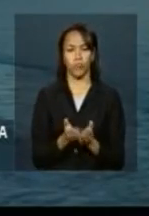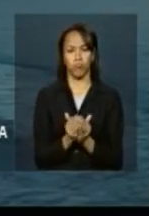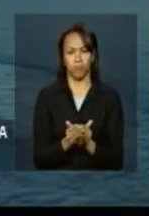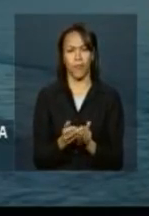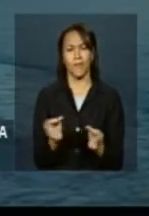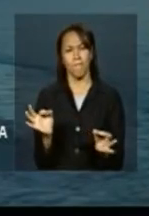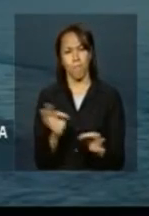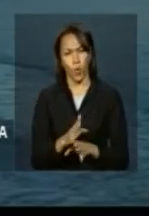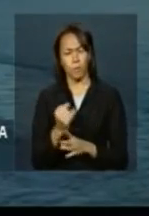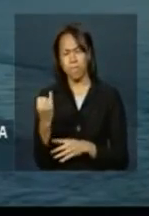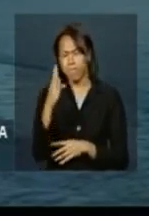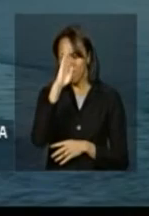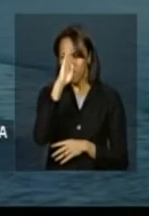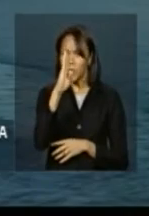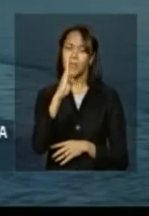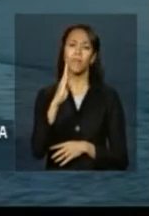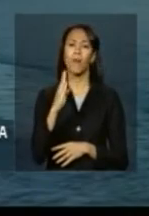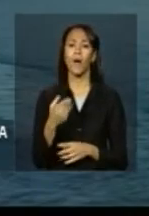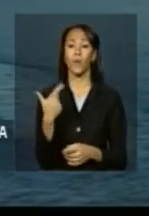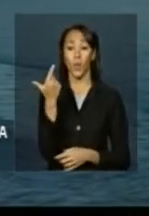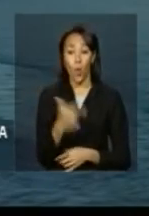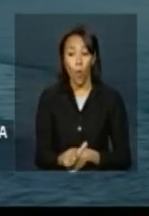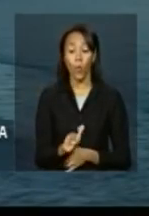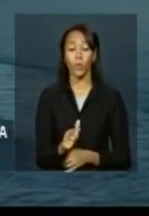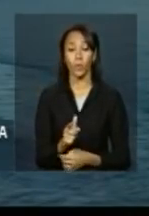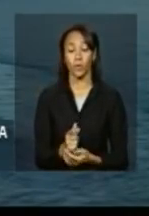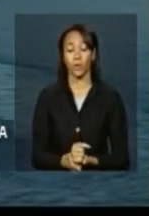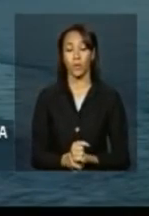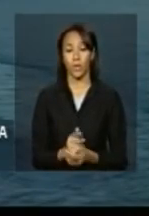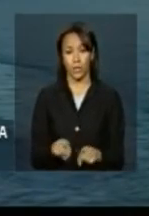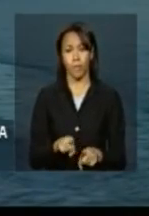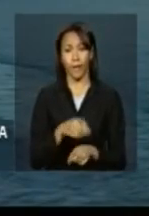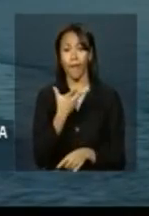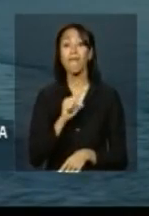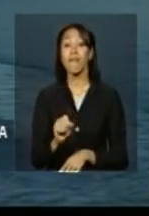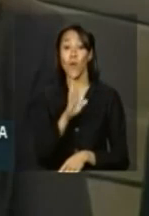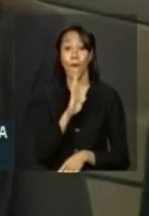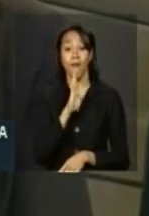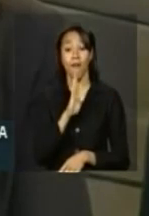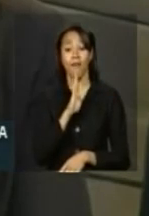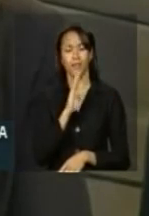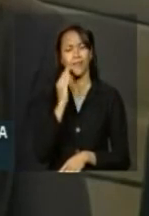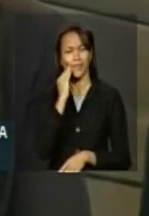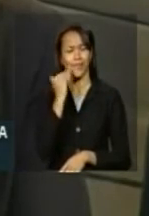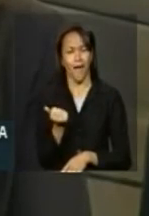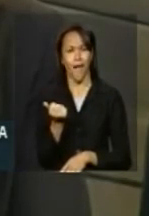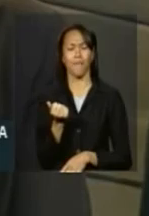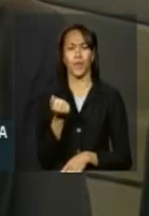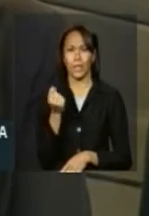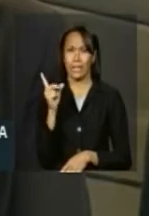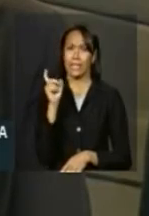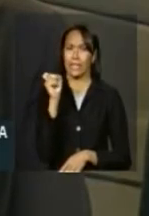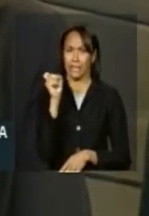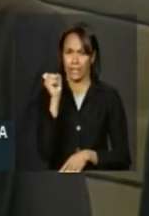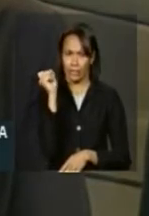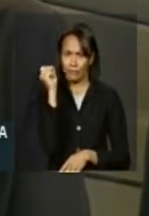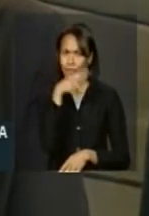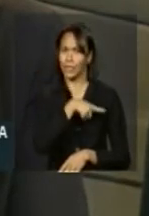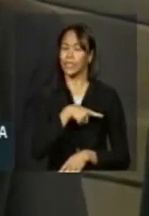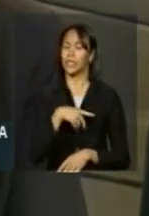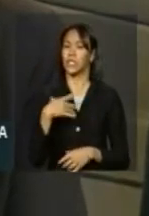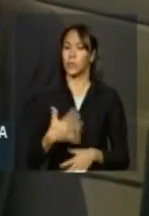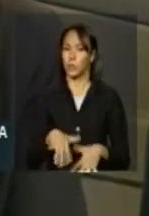nosso principal porto, e uma dragagem que quem conhece a situação sabe o quanto foi